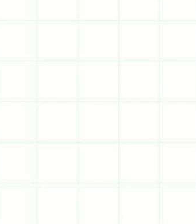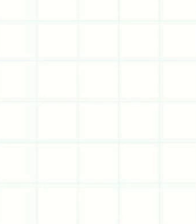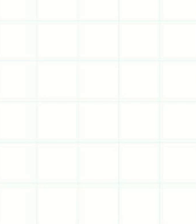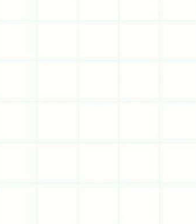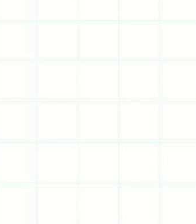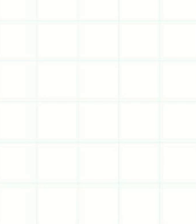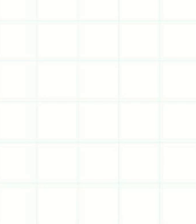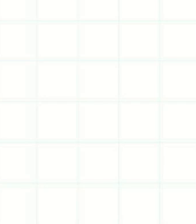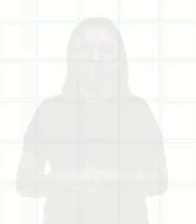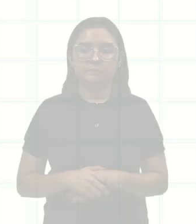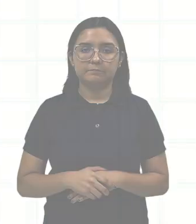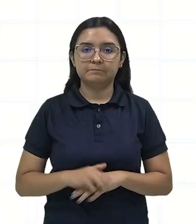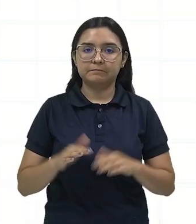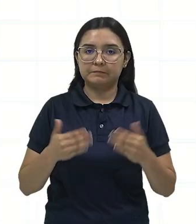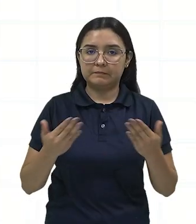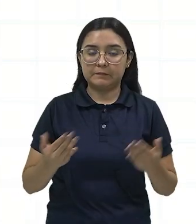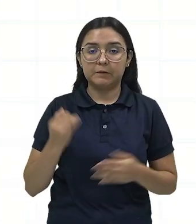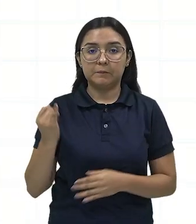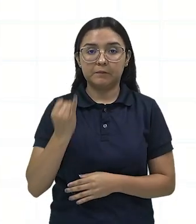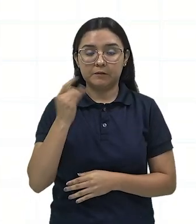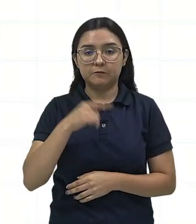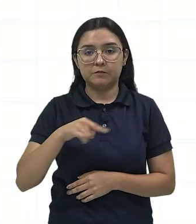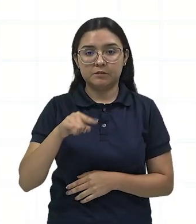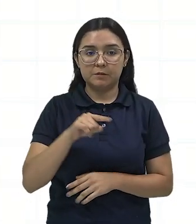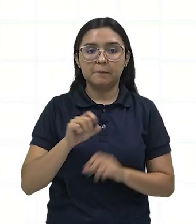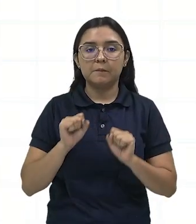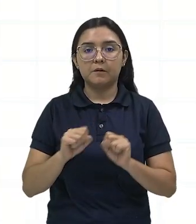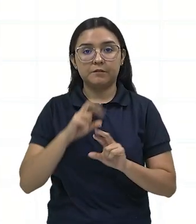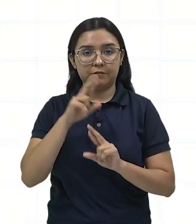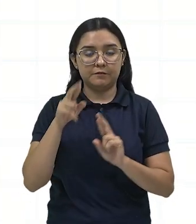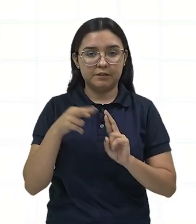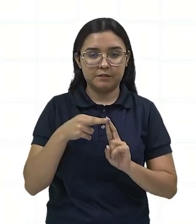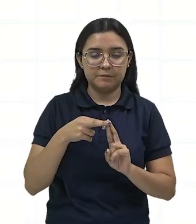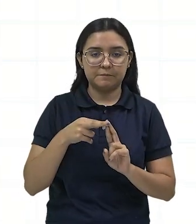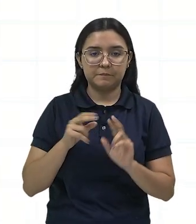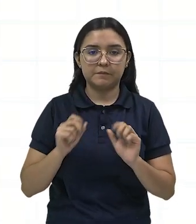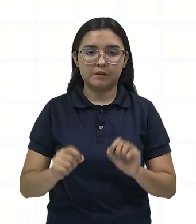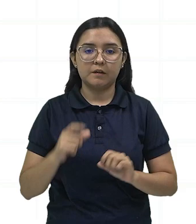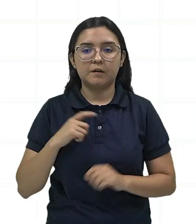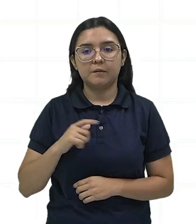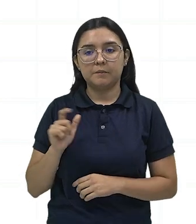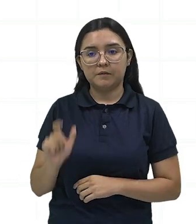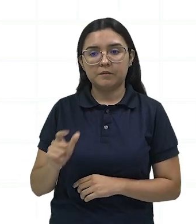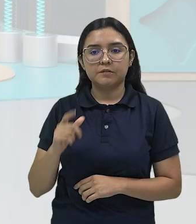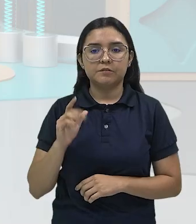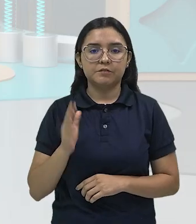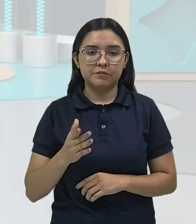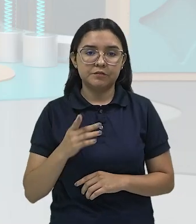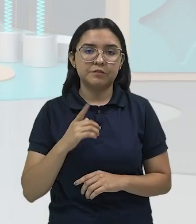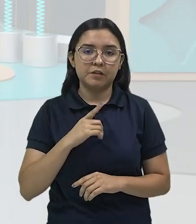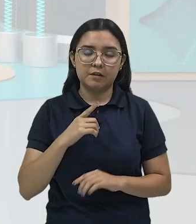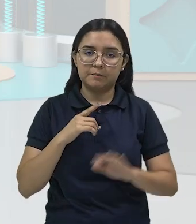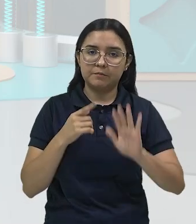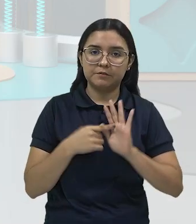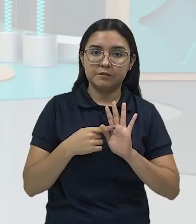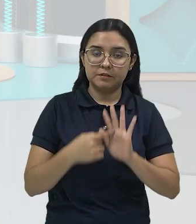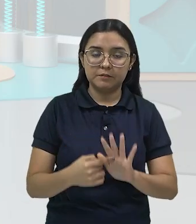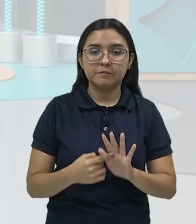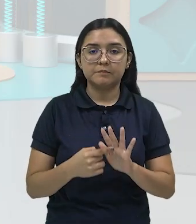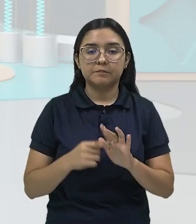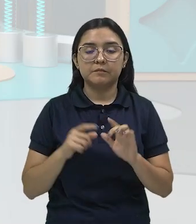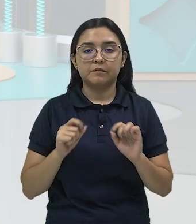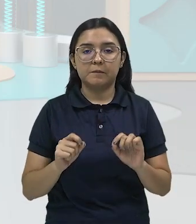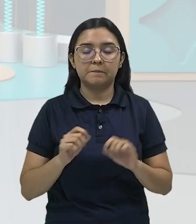Então é muito importante que a gente saiba que você pode fazer referência a termos que já foram anunciados